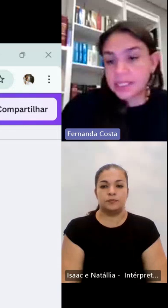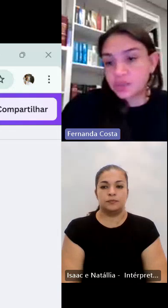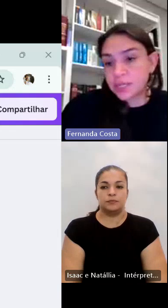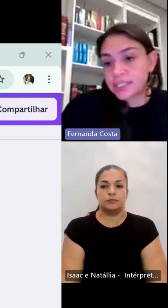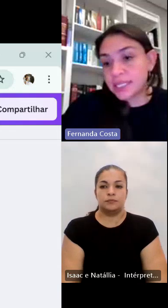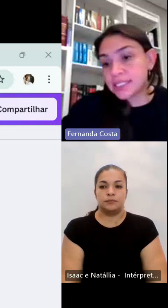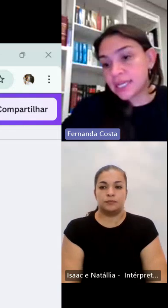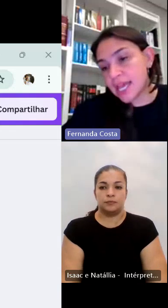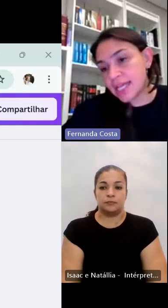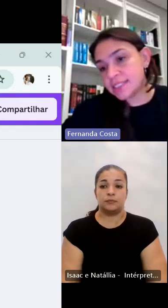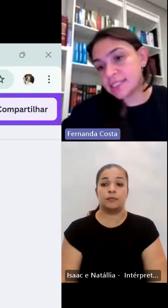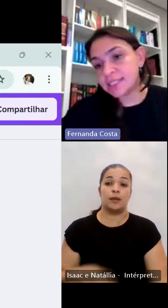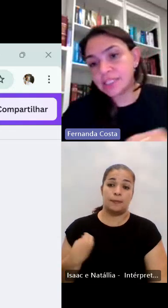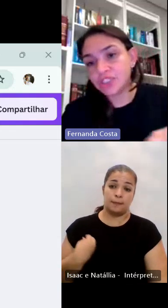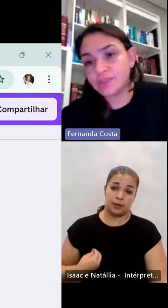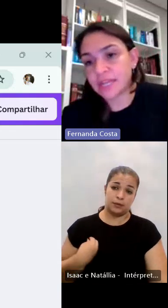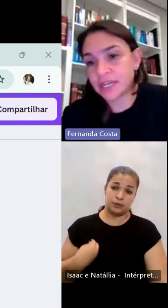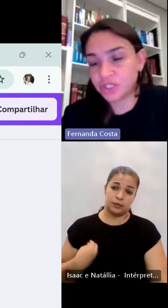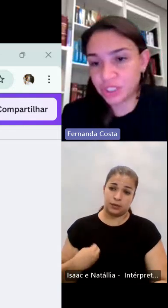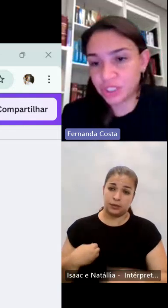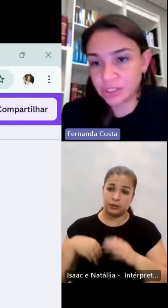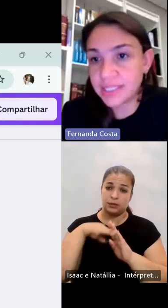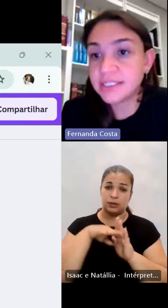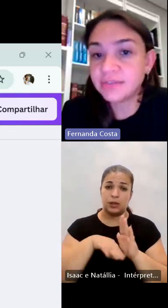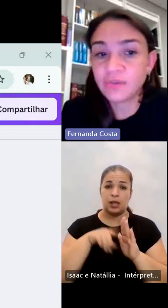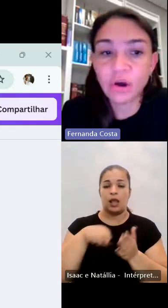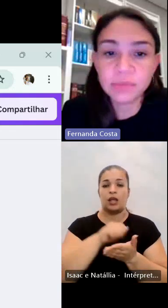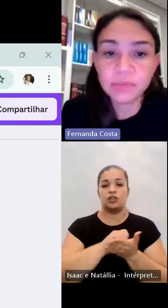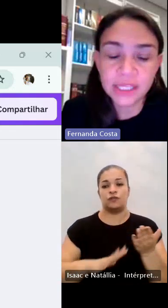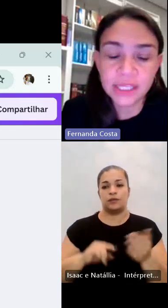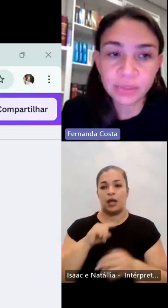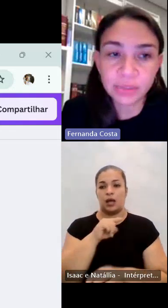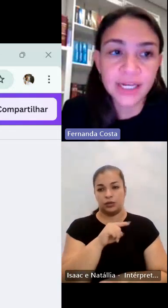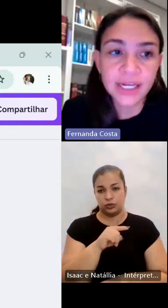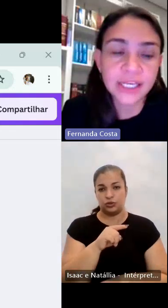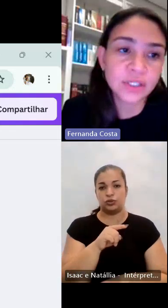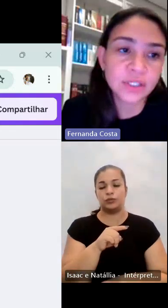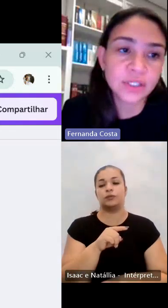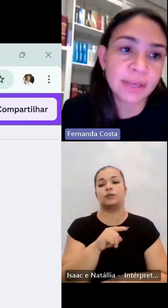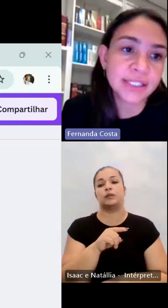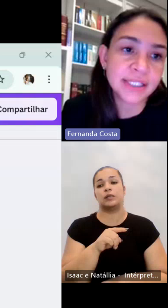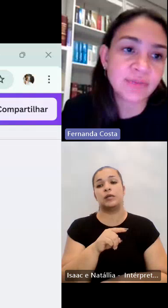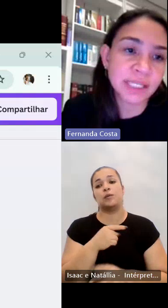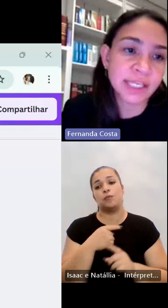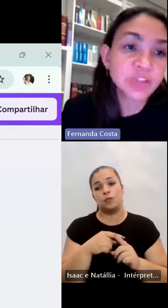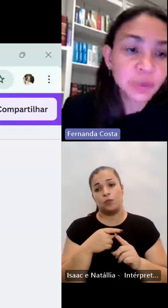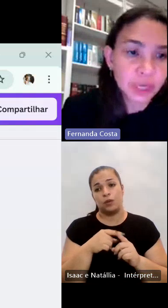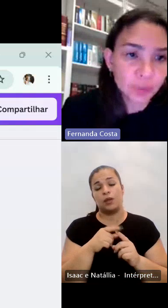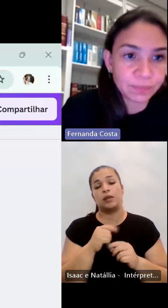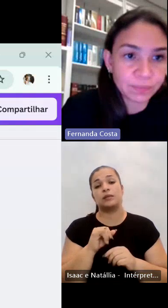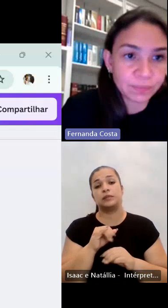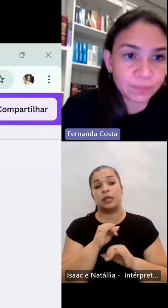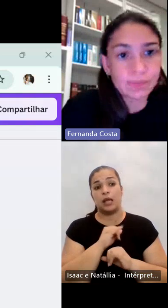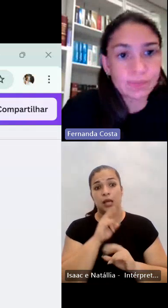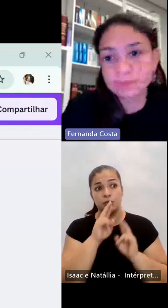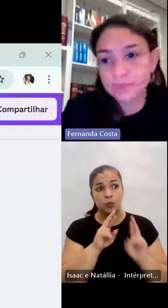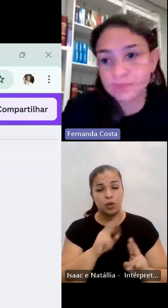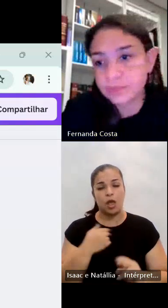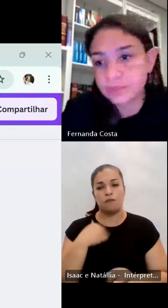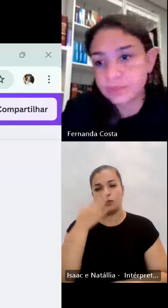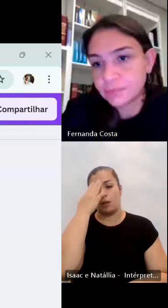A lista de presença é essa atividade, esse forms aí. Por ela que eu vou saber quem estava presente ou não,